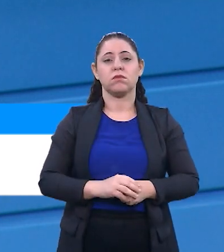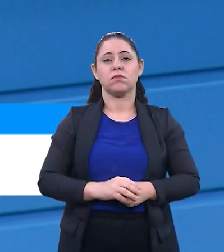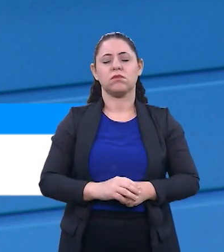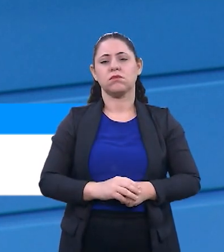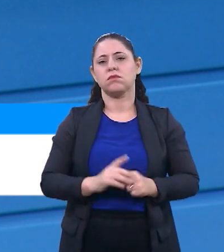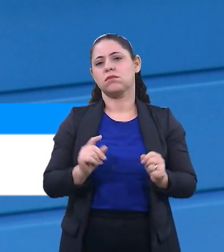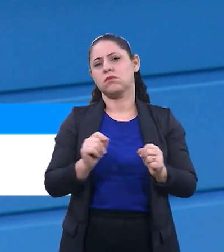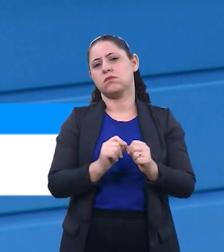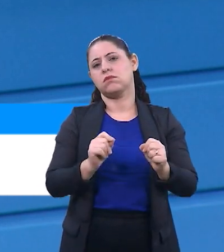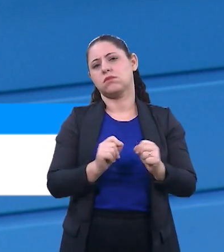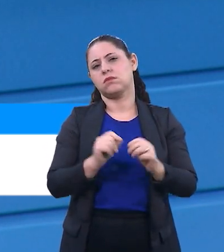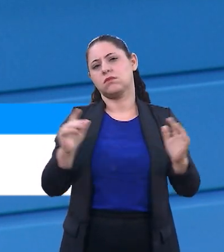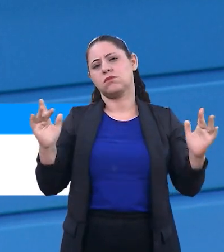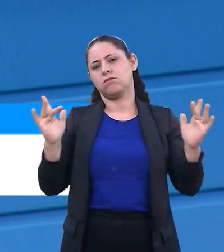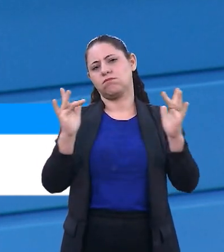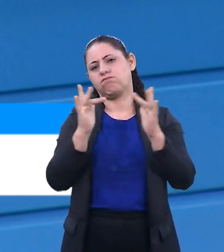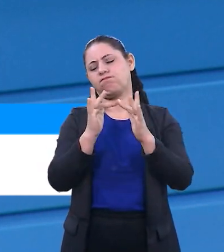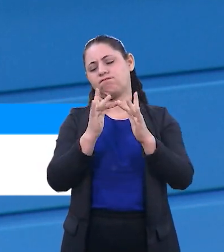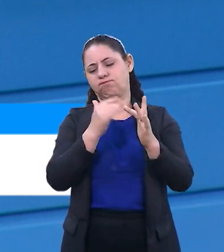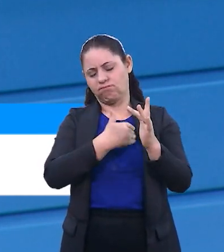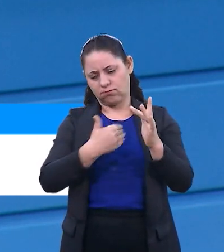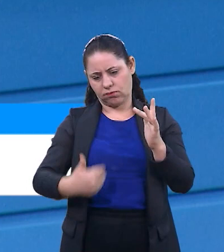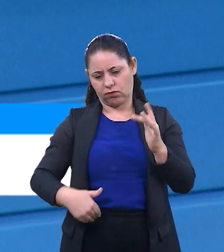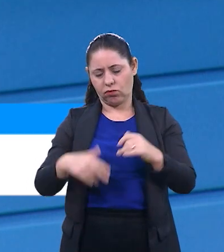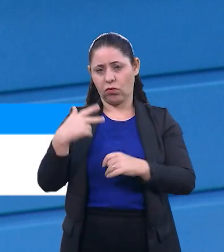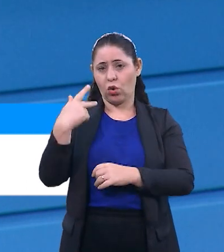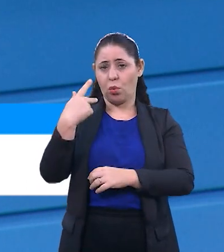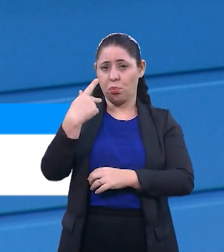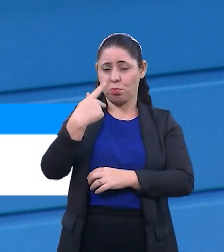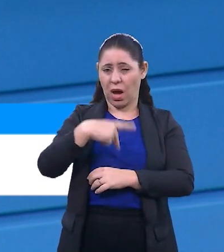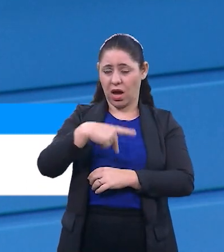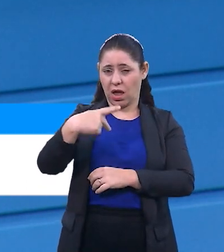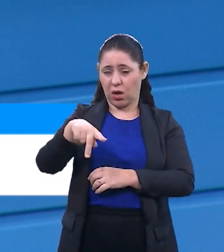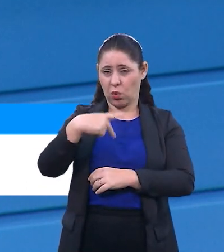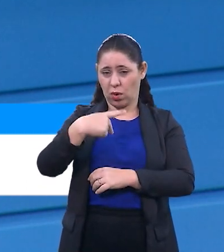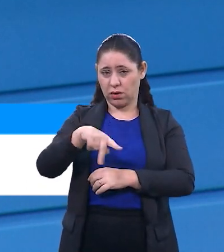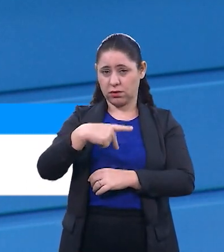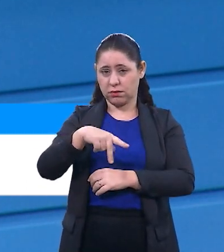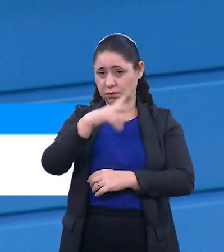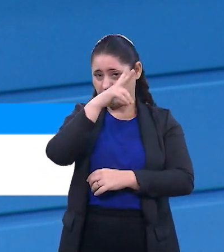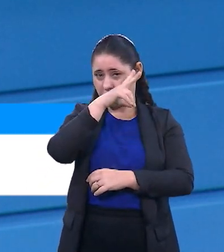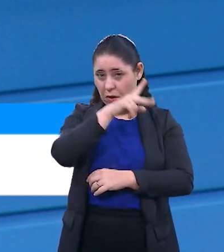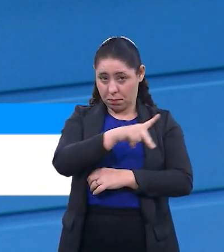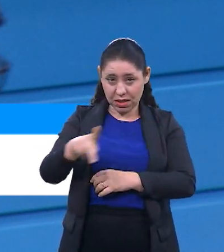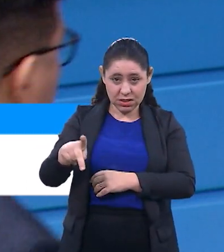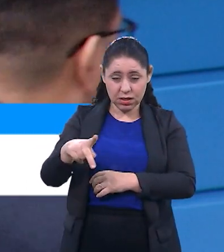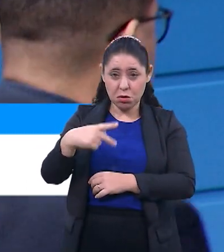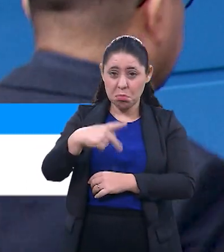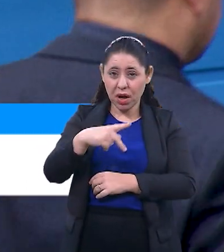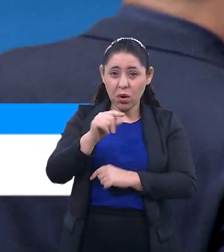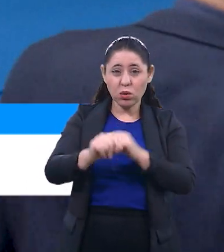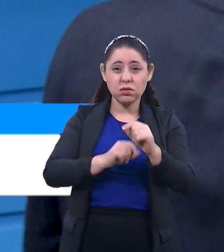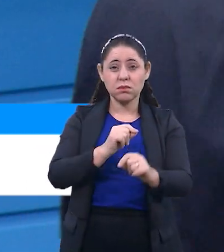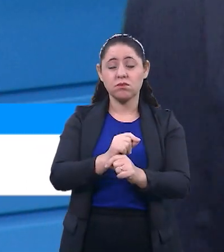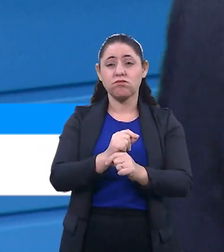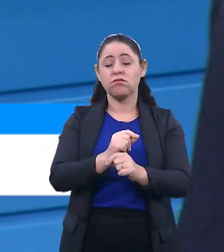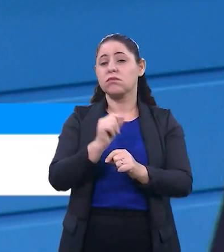urgentemente estabeleça esse contato com o governo do Paraguai, com sua excelência o presidente do